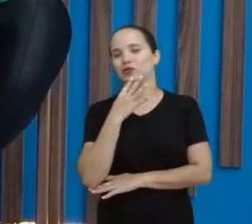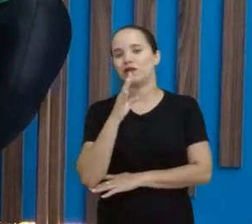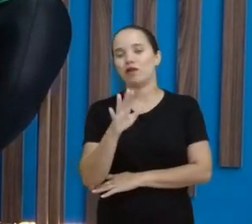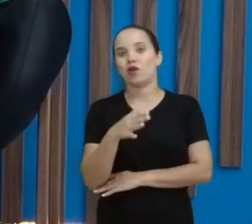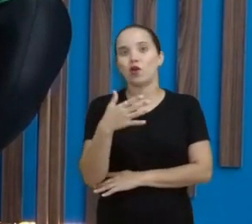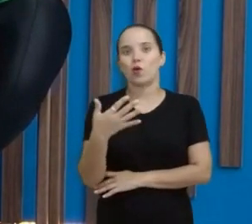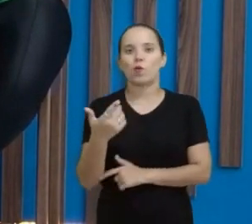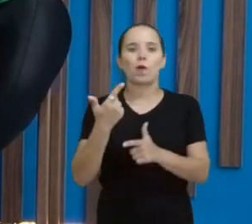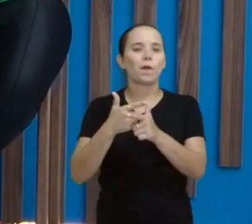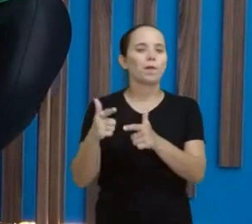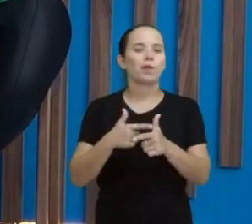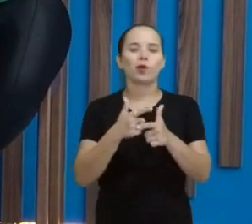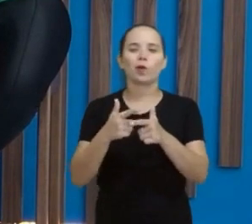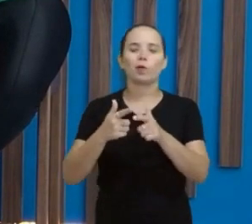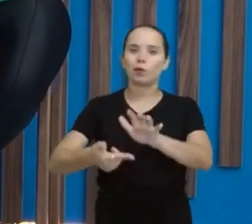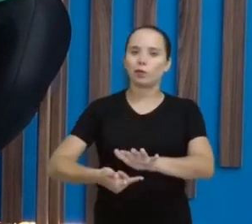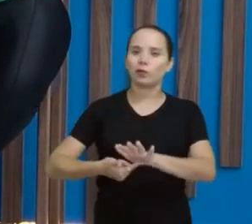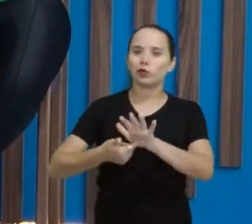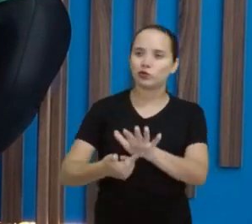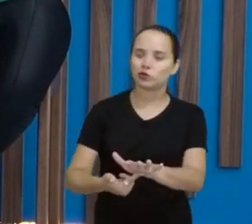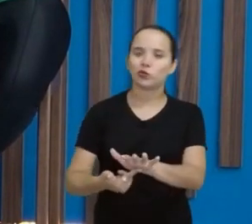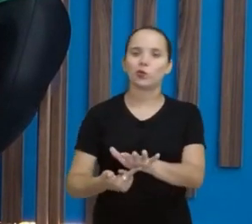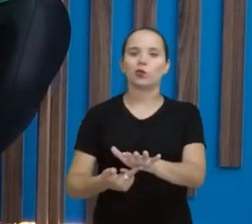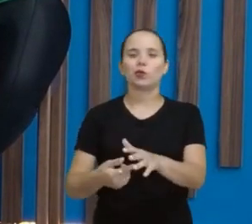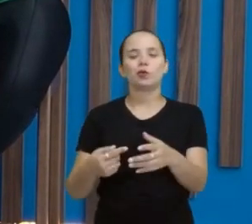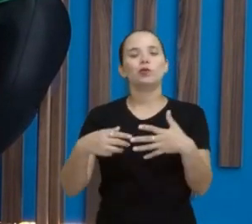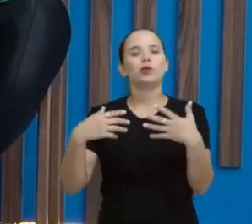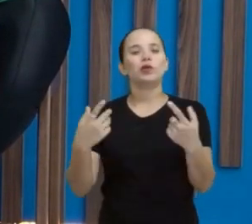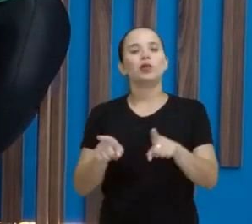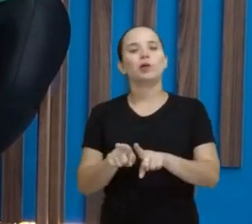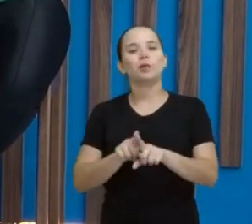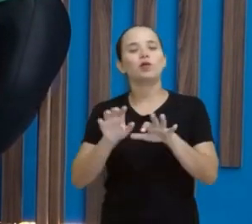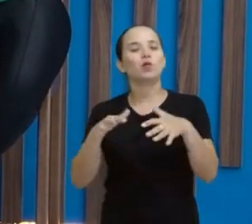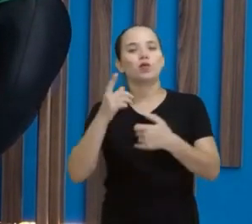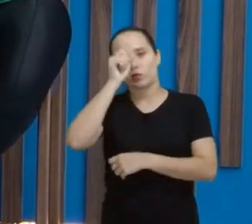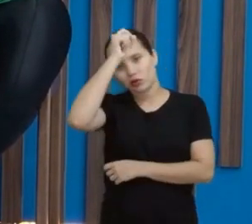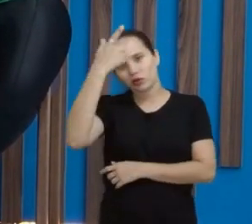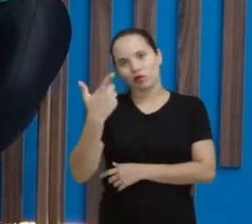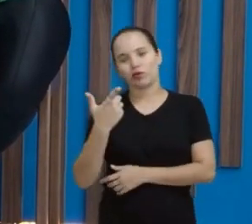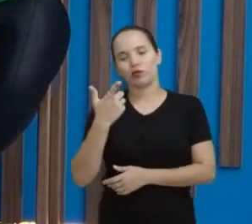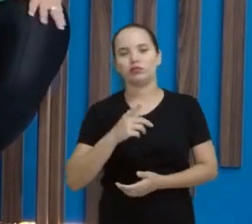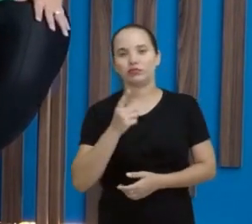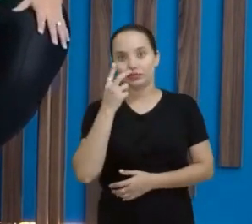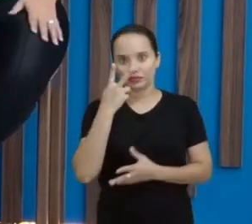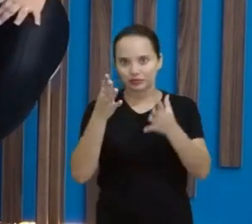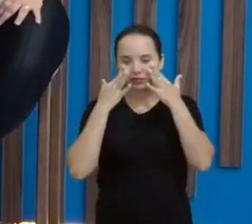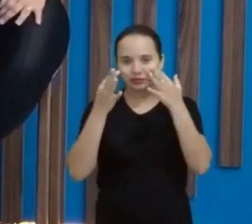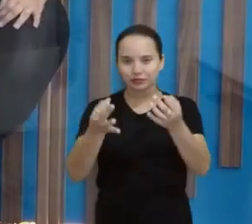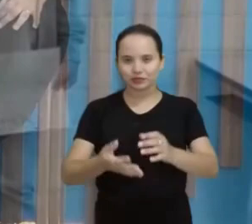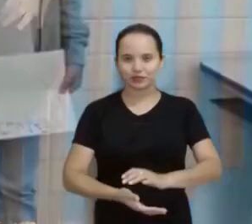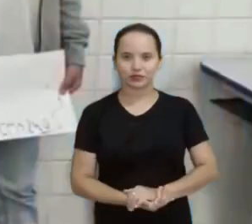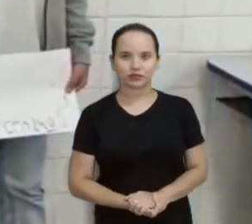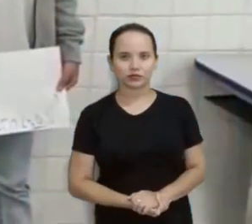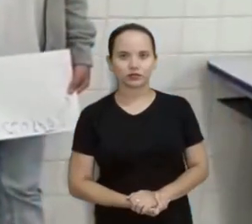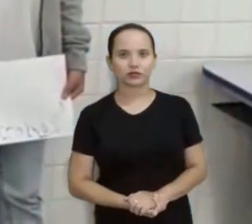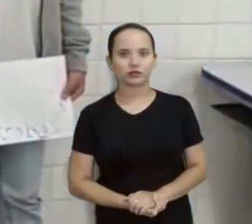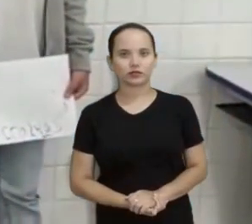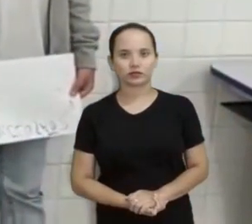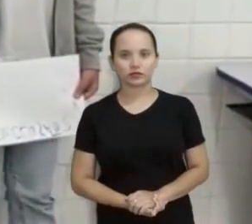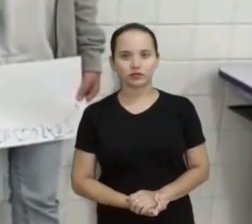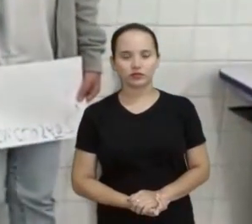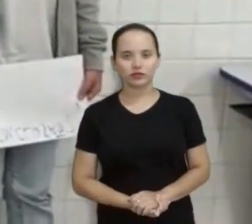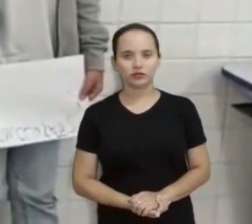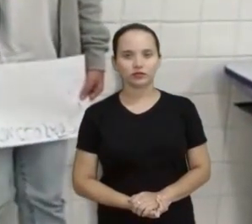a problematização trazida e quais foram as hipóteses. Presta atenção aí.